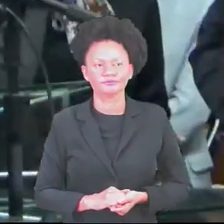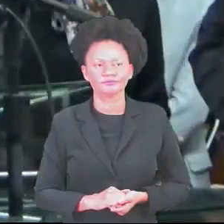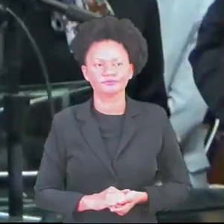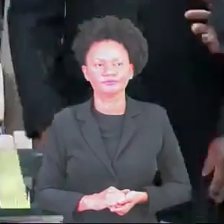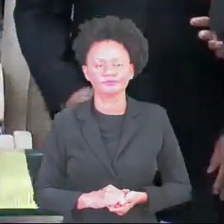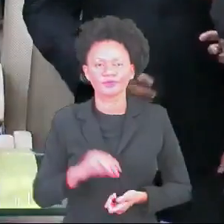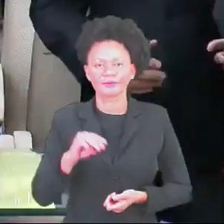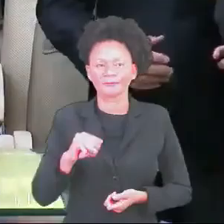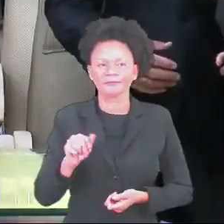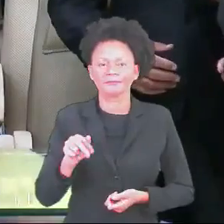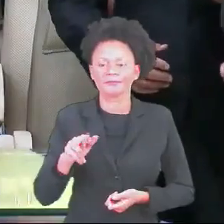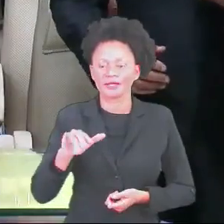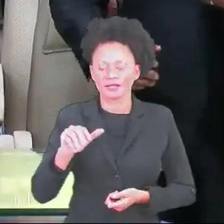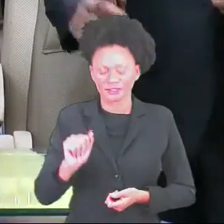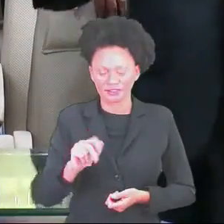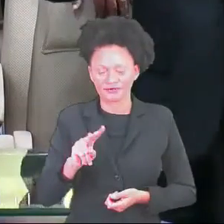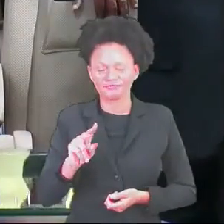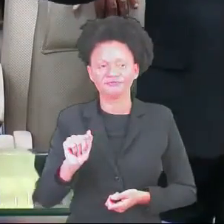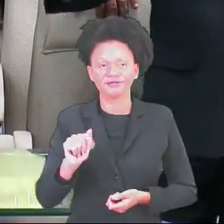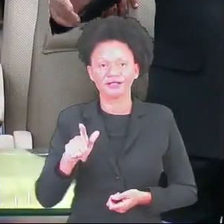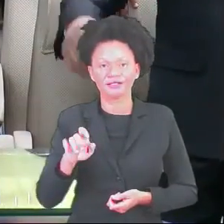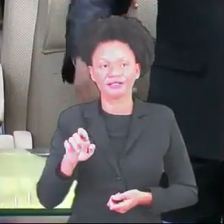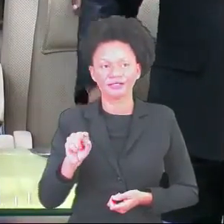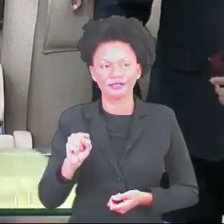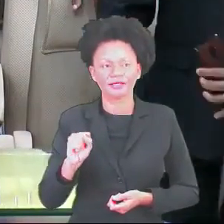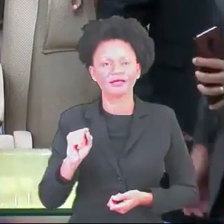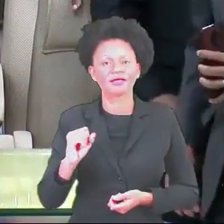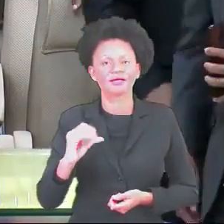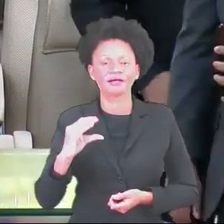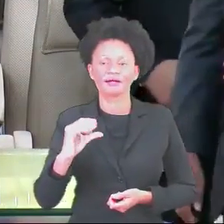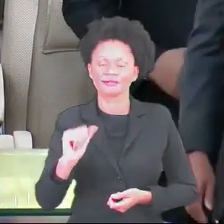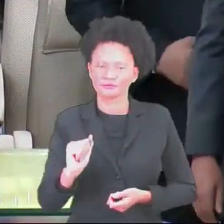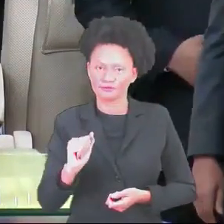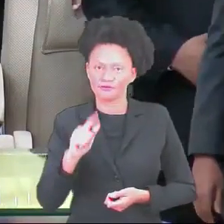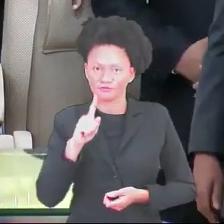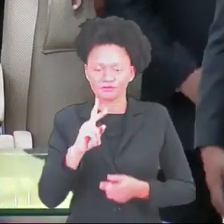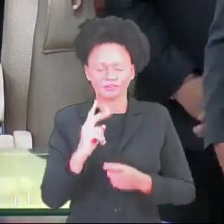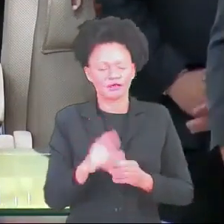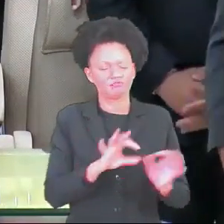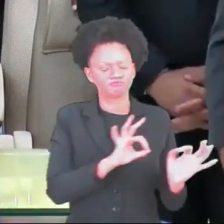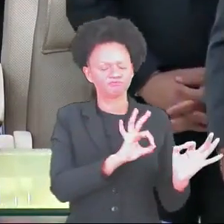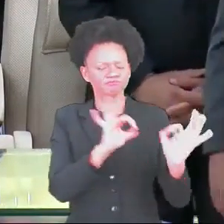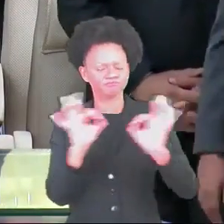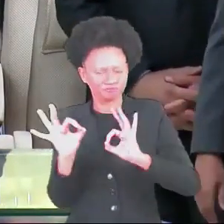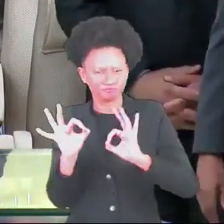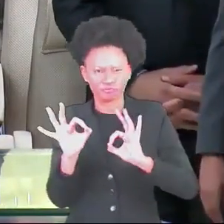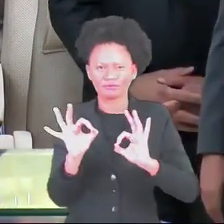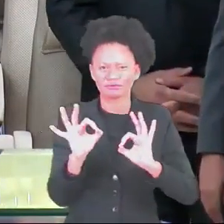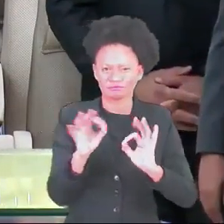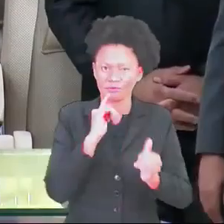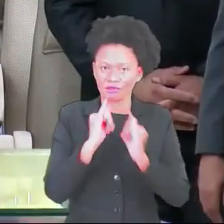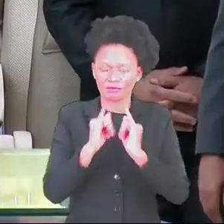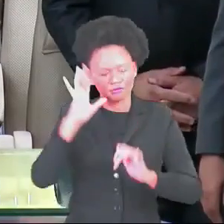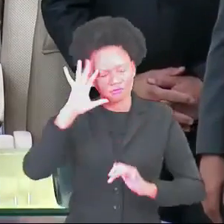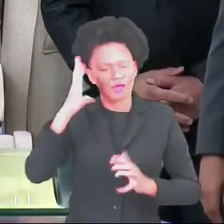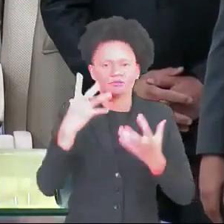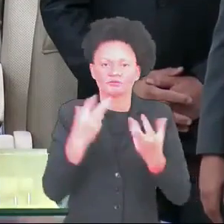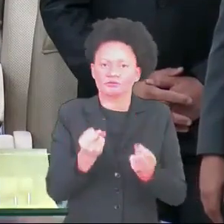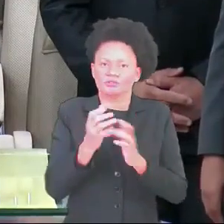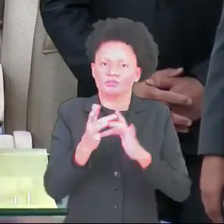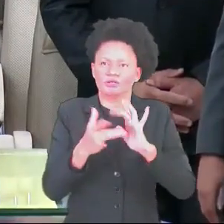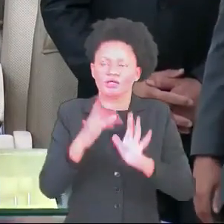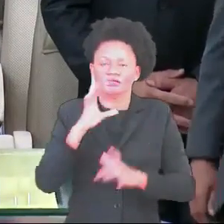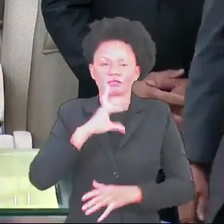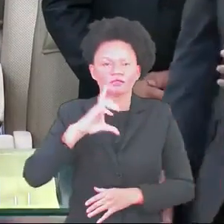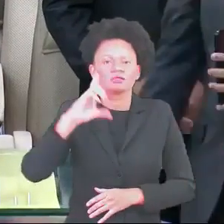Irmã Maria Valesca, que está me ouvindo agora, você que está na internet, se decidiu ao Senhor, Jesus é Deus